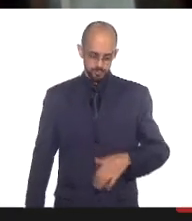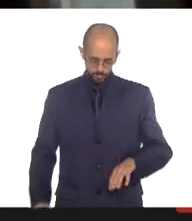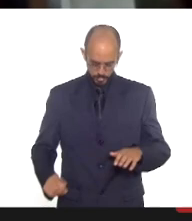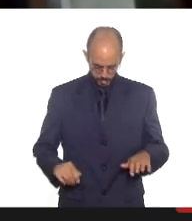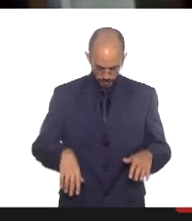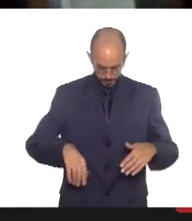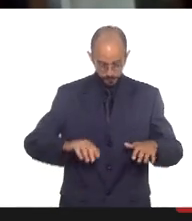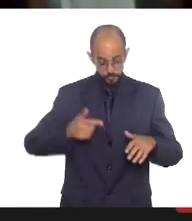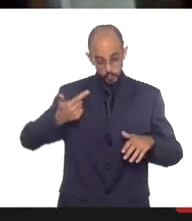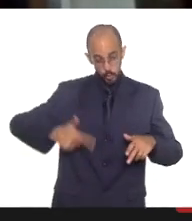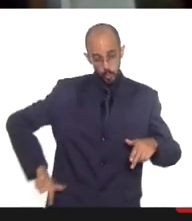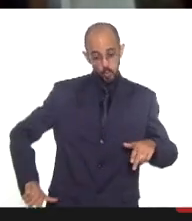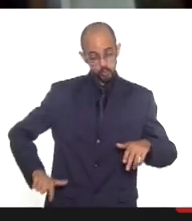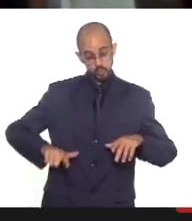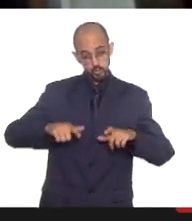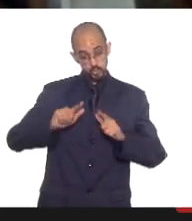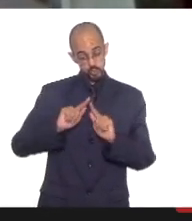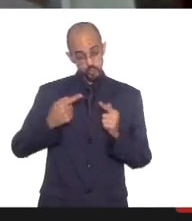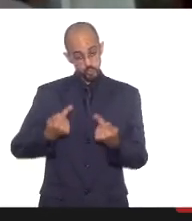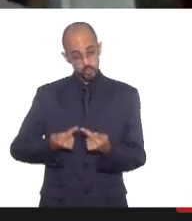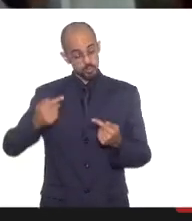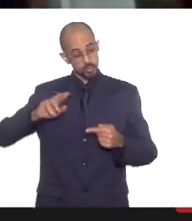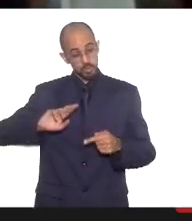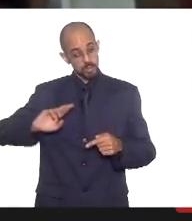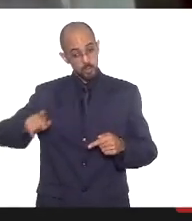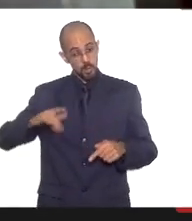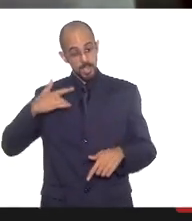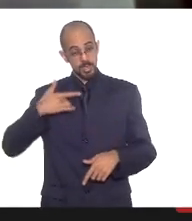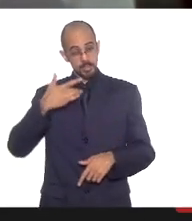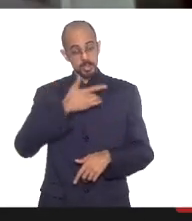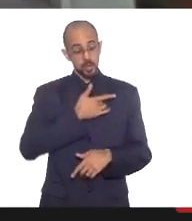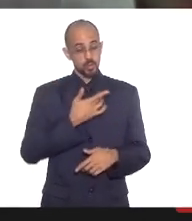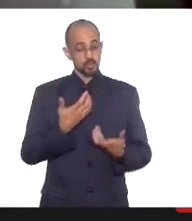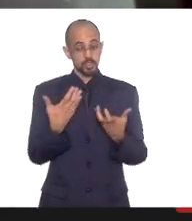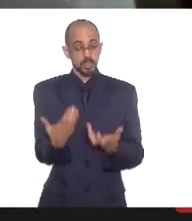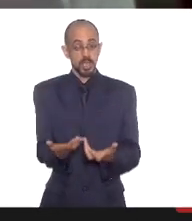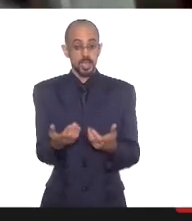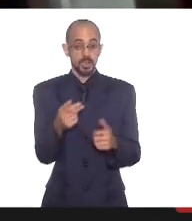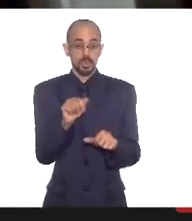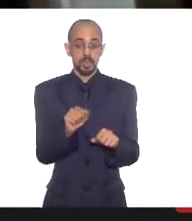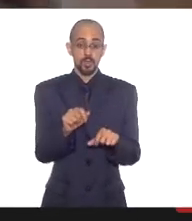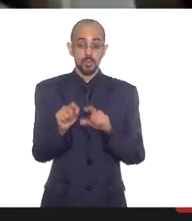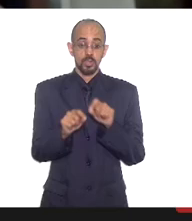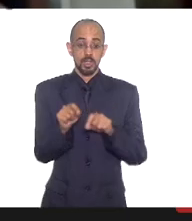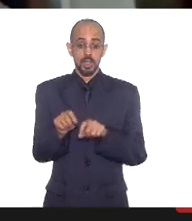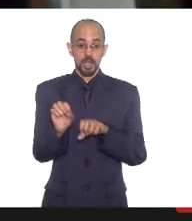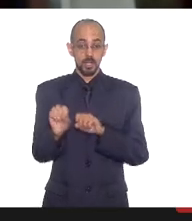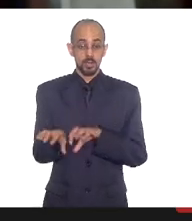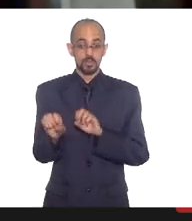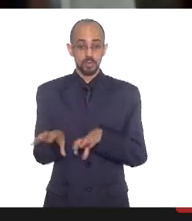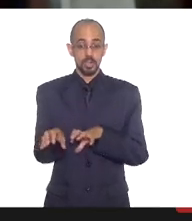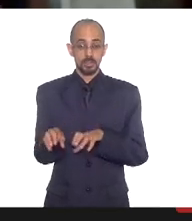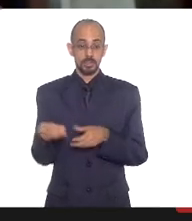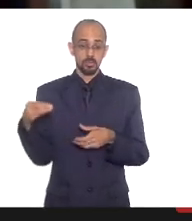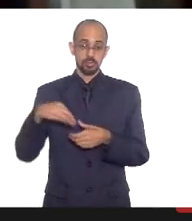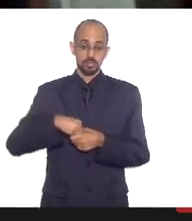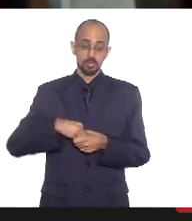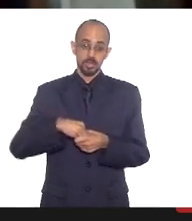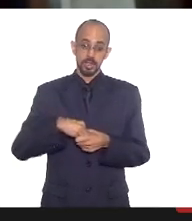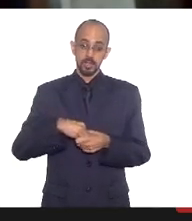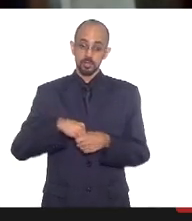outros grupos que não são da Saúde querem colocar educação como se fosse uma prioridade dentro de uma pandemia